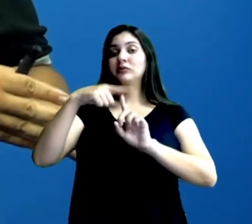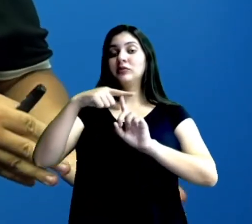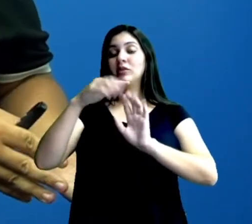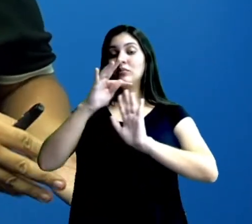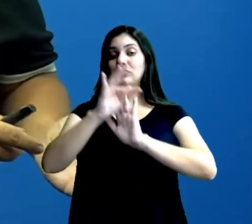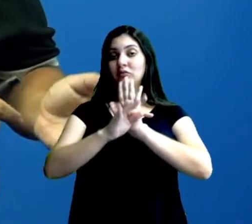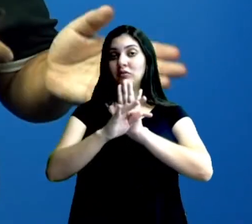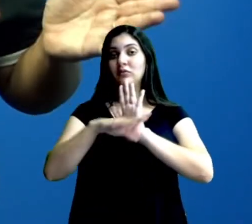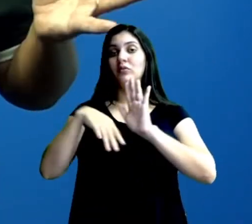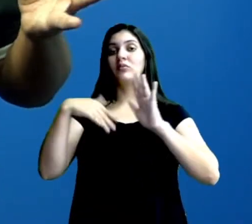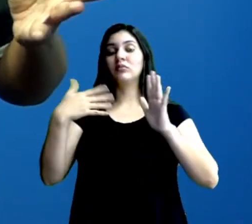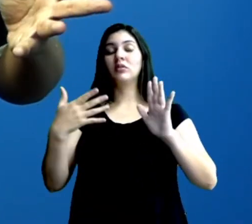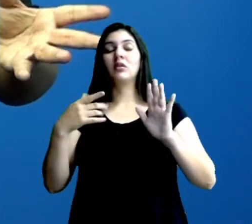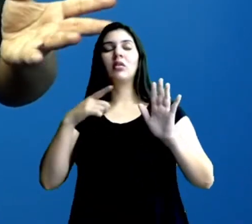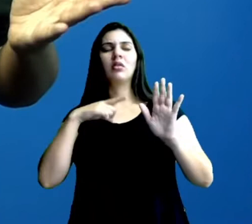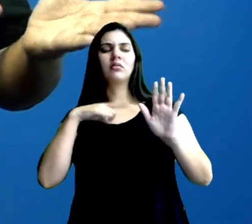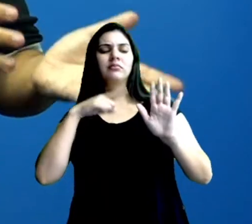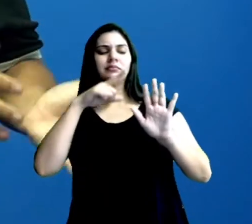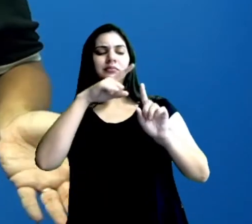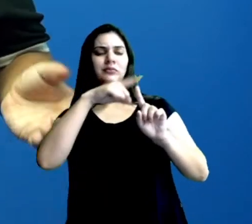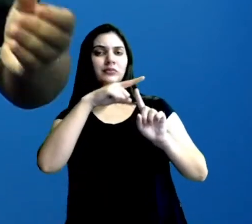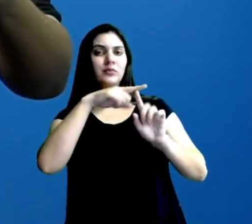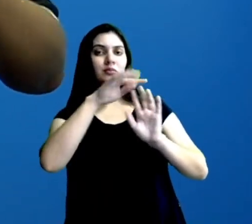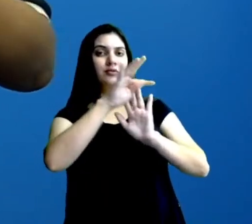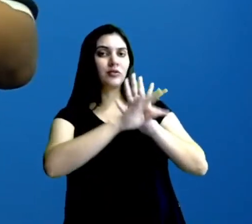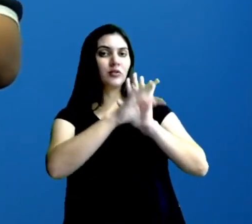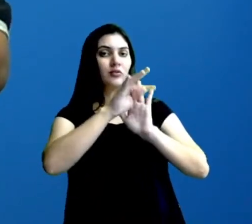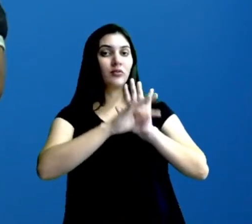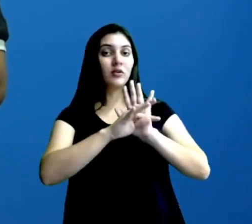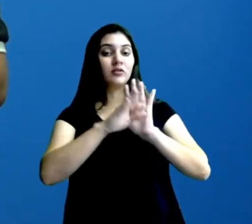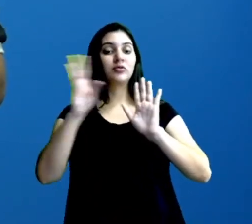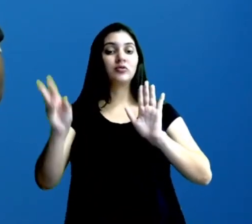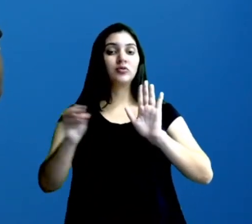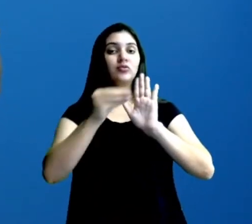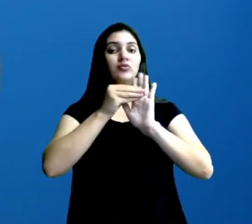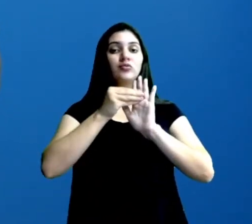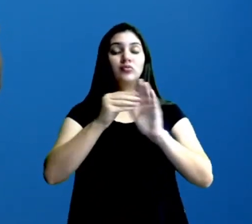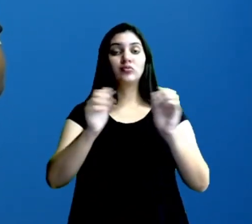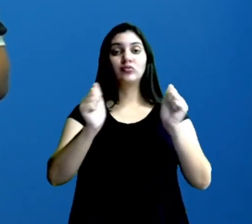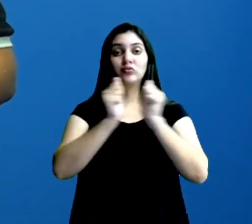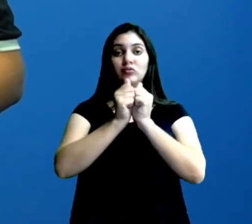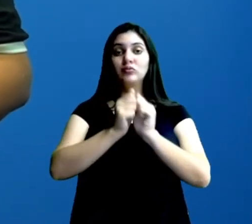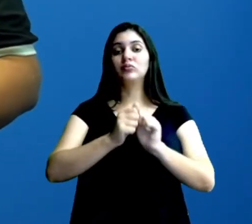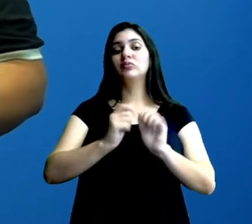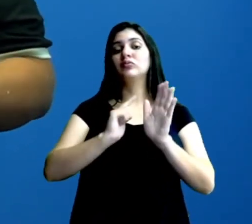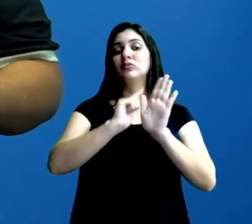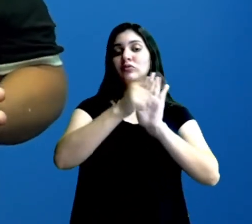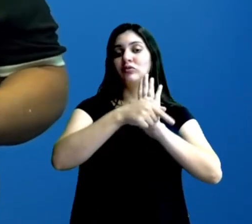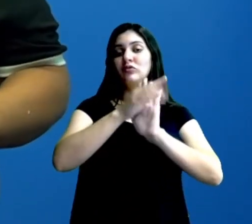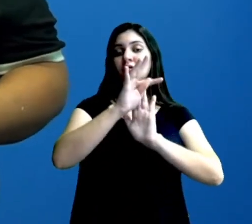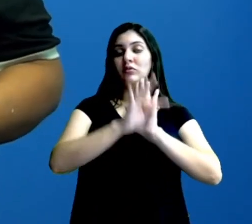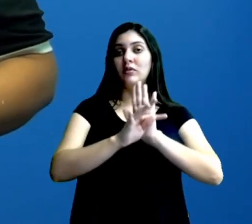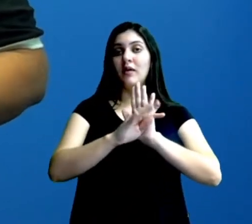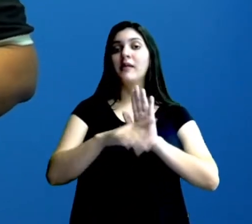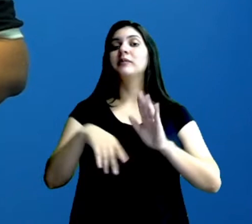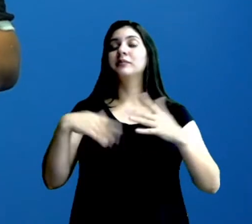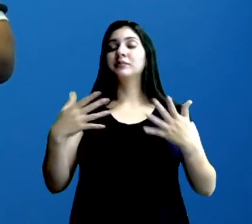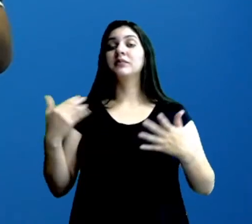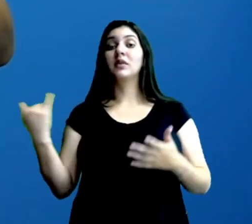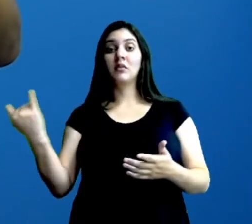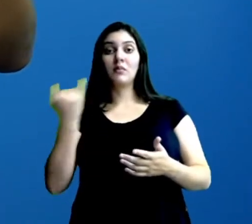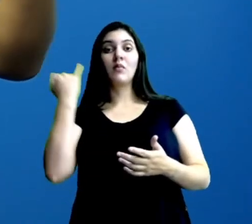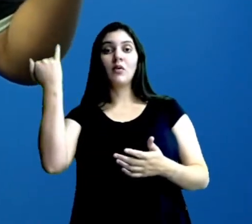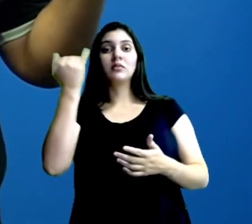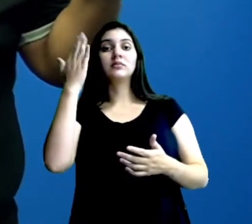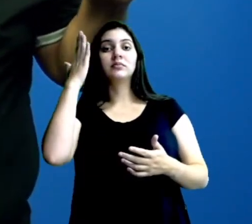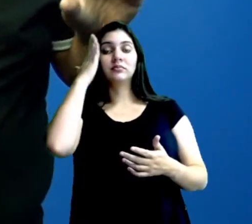tipos textuais estarão presentes nos gêneros textuais, tá bom? Por isso que é muito importante a